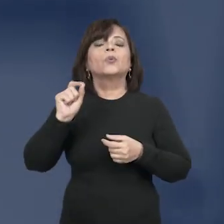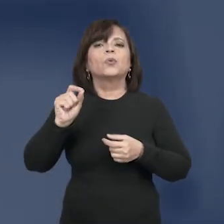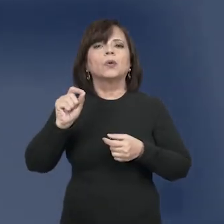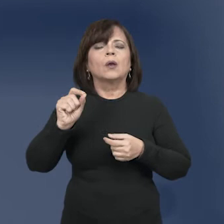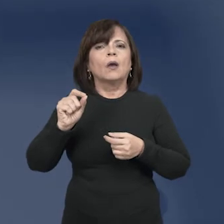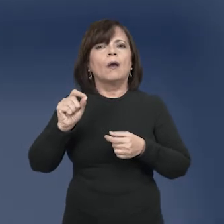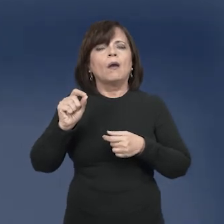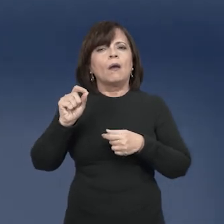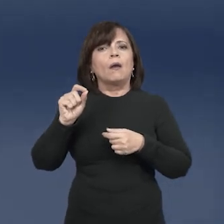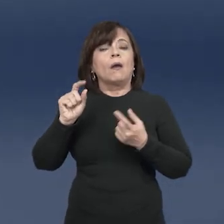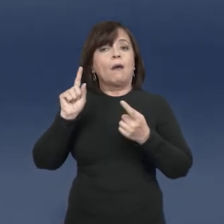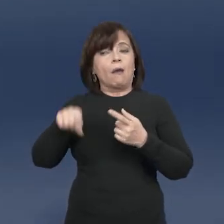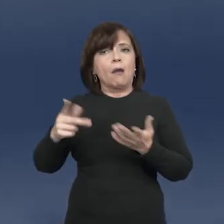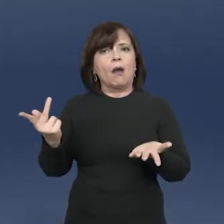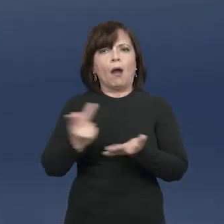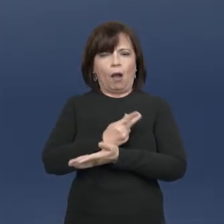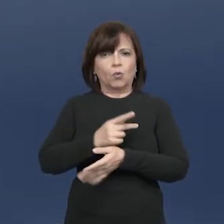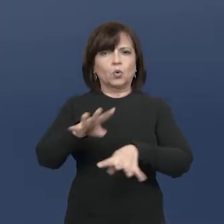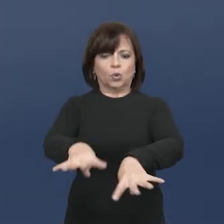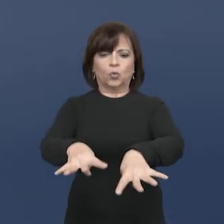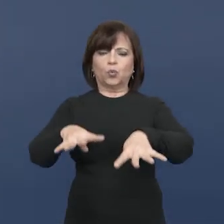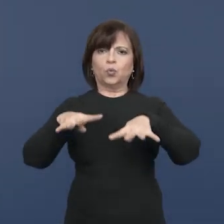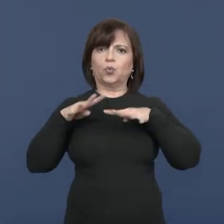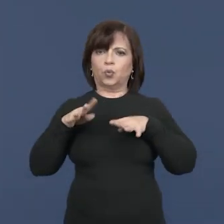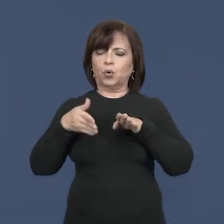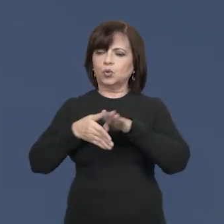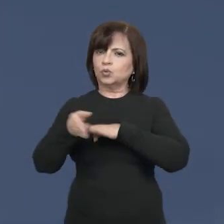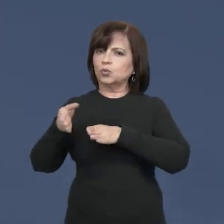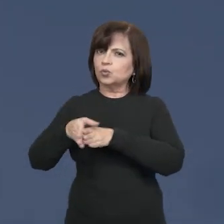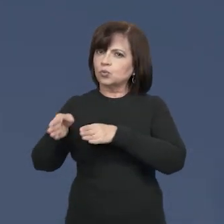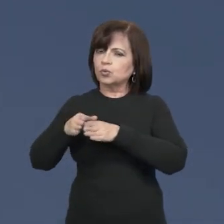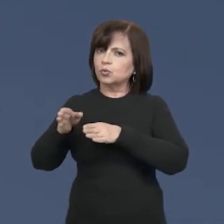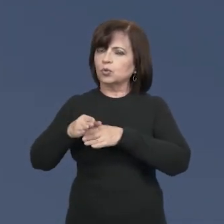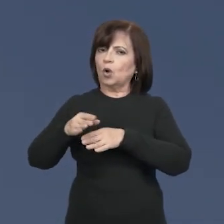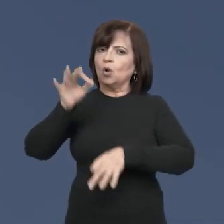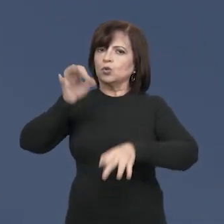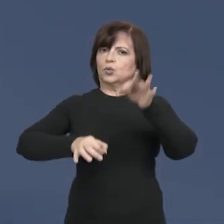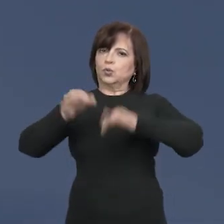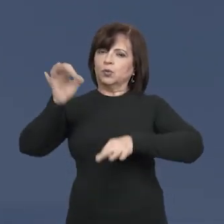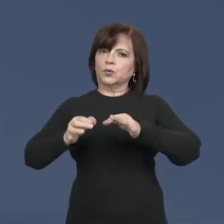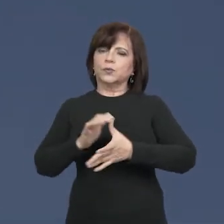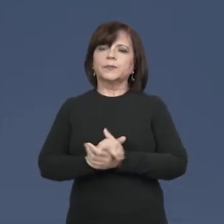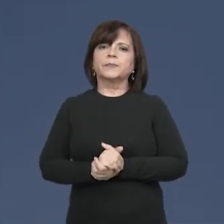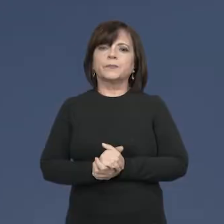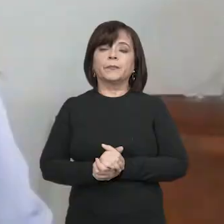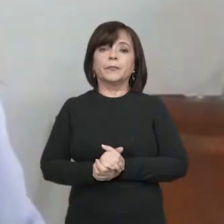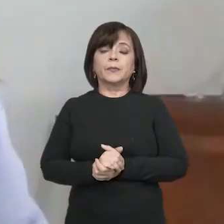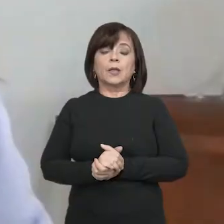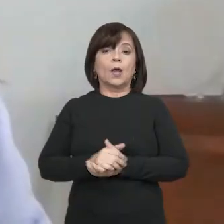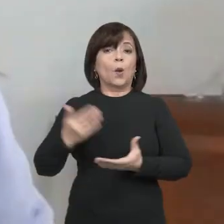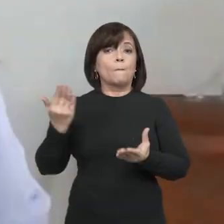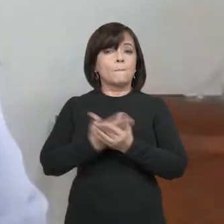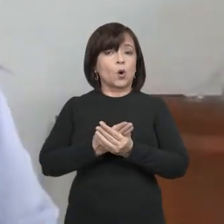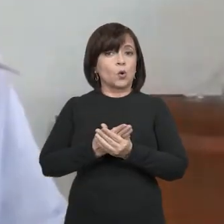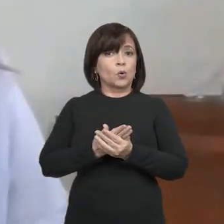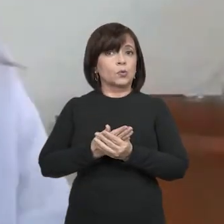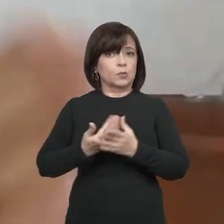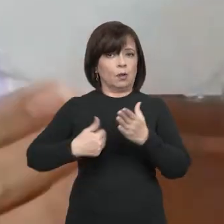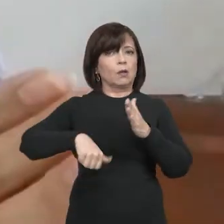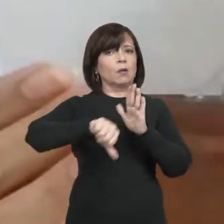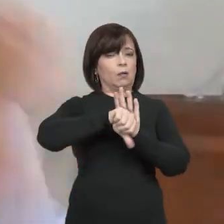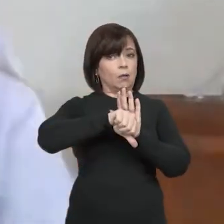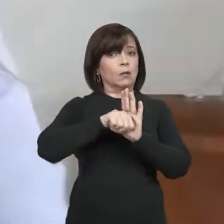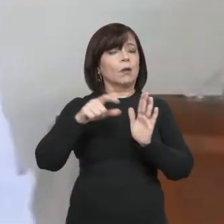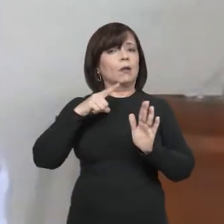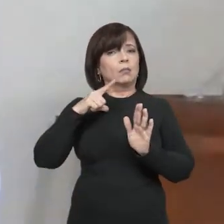recebeu, elas estão presas. O próximo passo agora é a realização da audiência de instrução em julgamento. Ou seja, no processo penal, não basta a